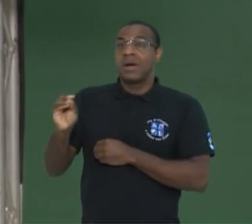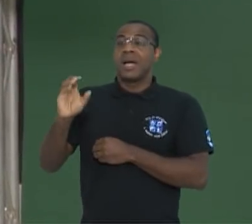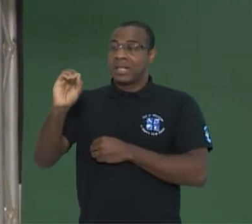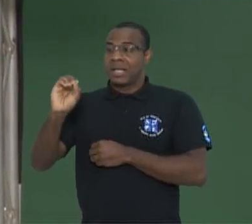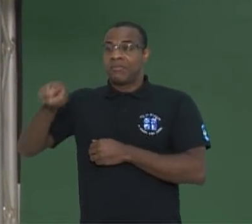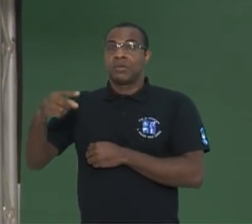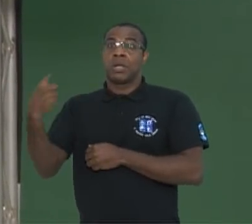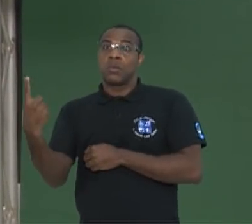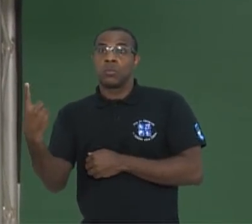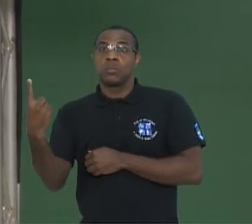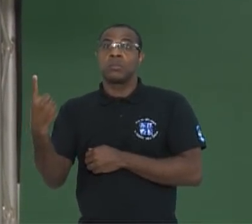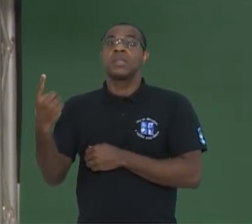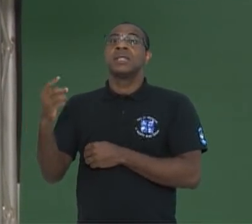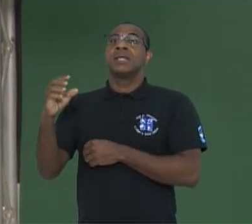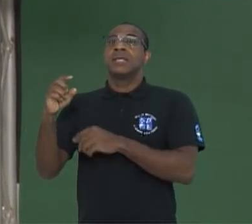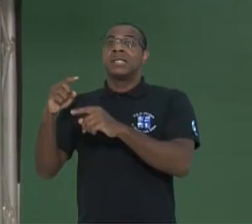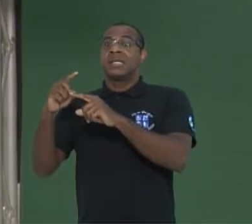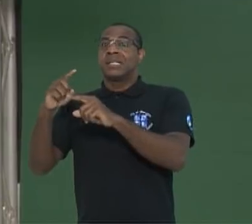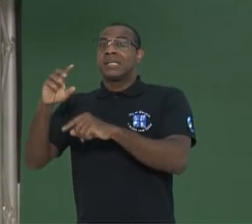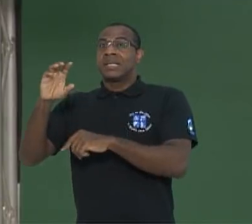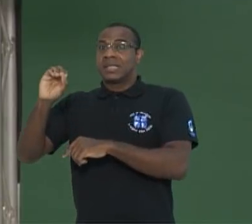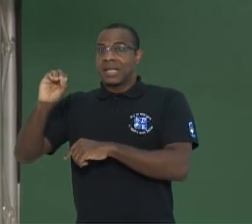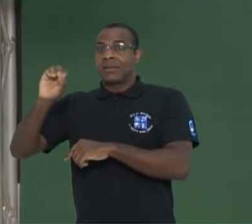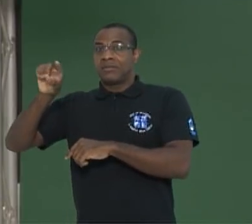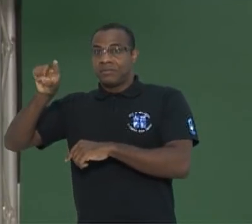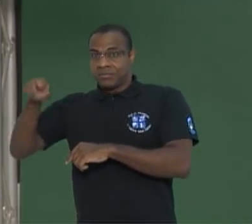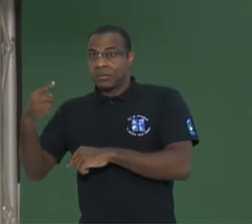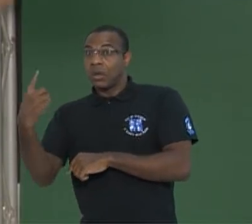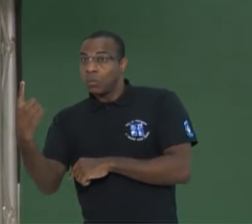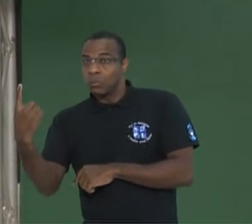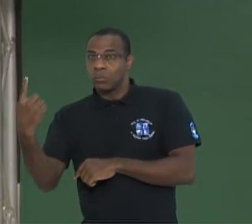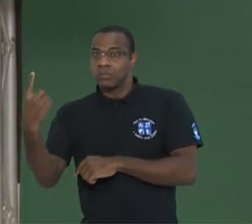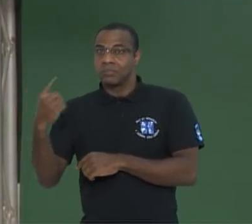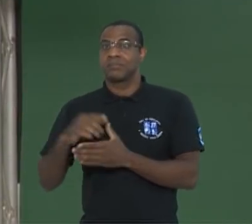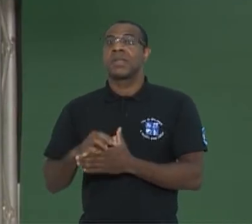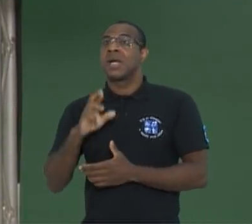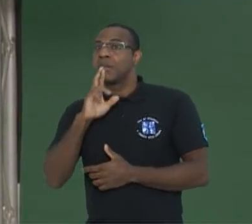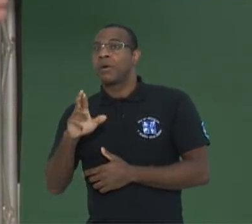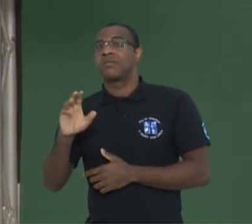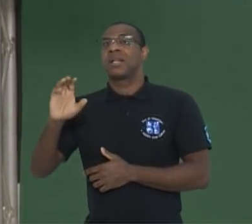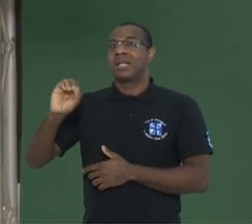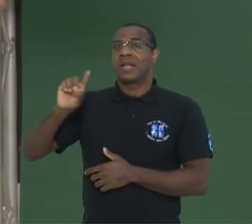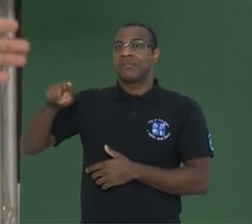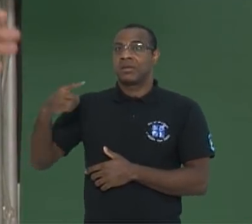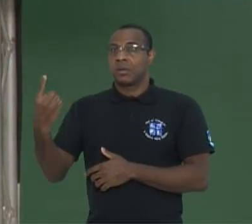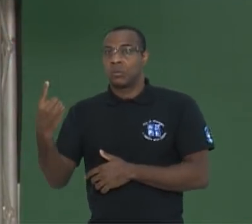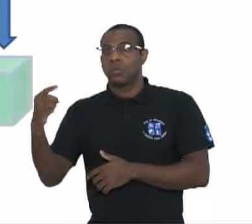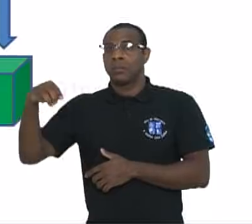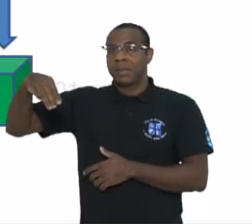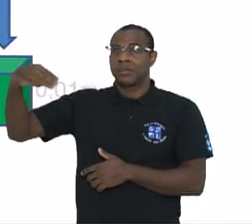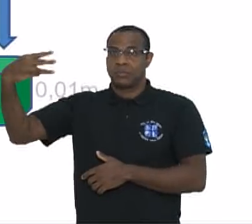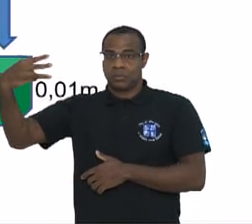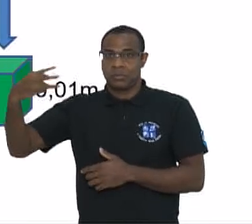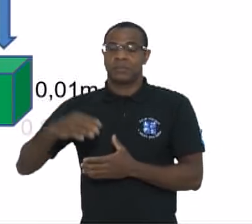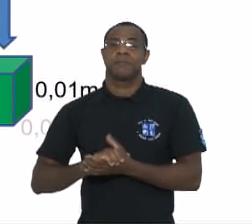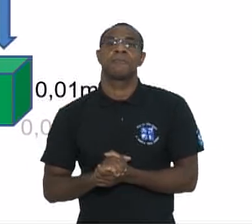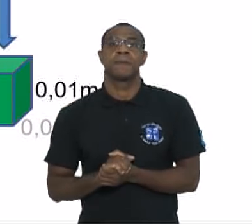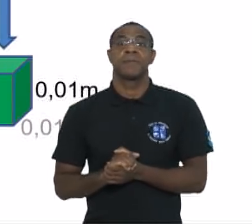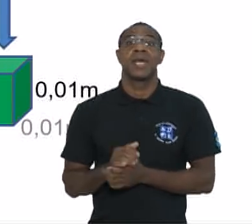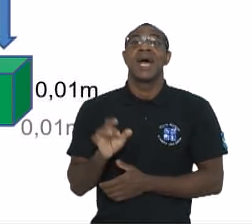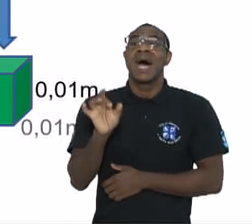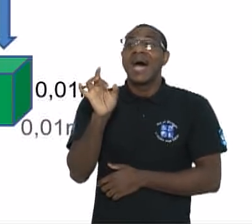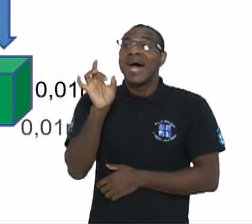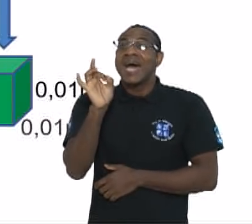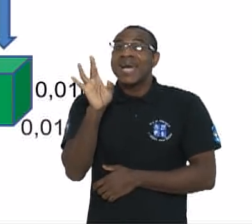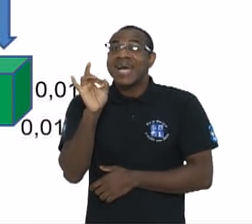e 0,1, que vai dar 0,001 metros cúbicos. E assim por diante. Cada unidade que eu